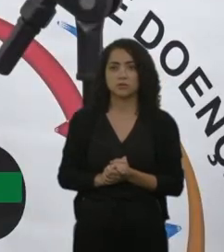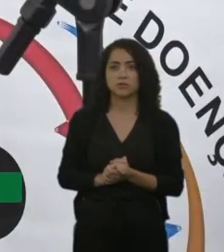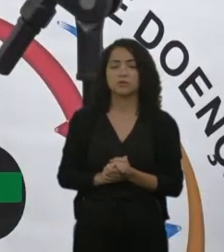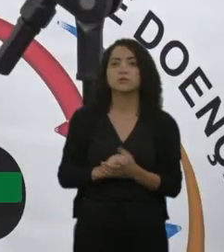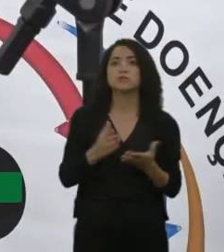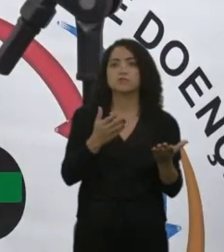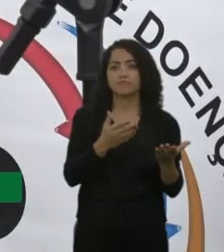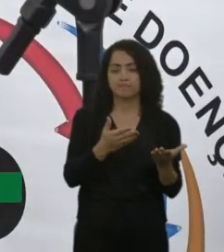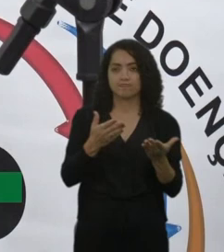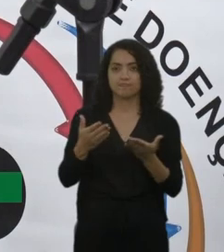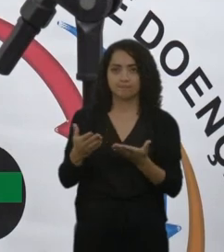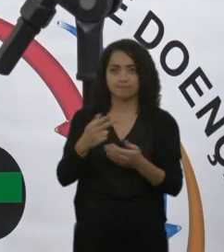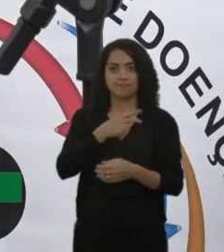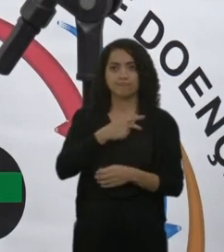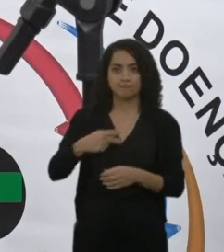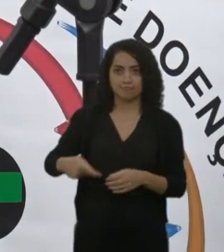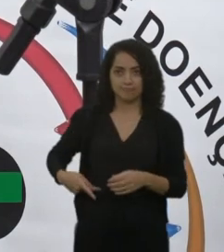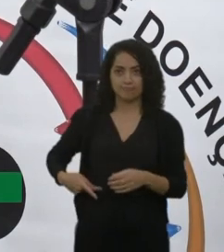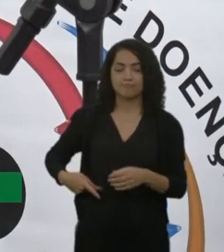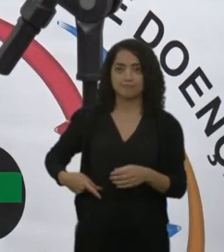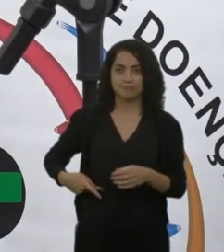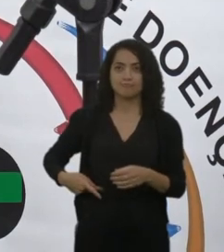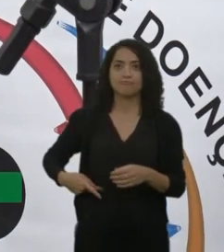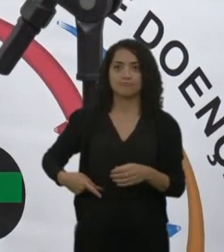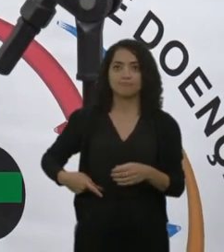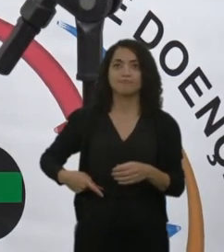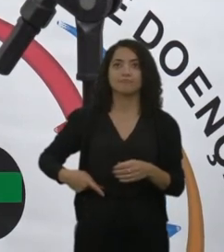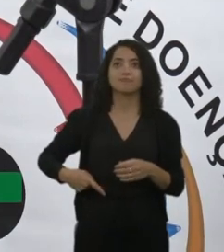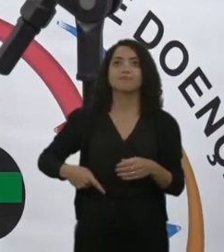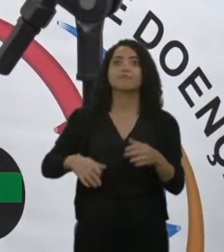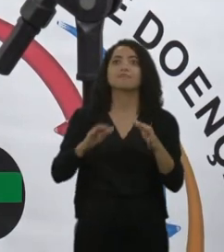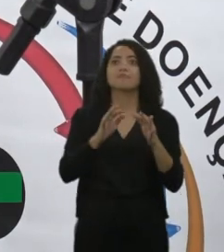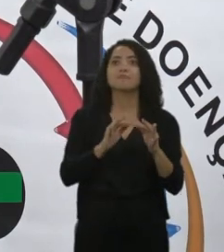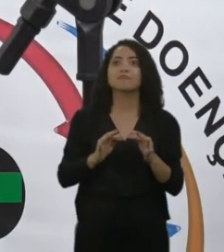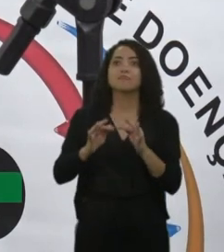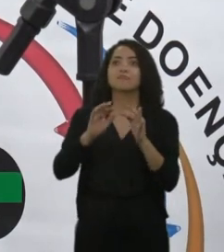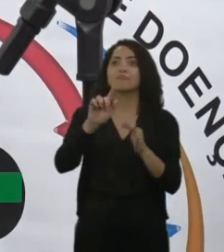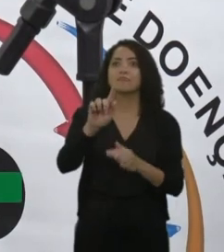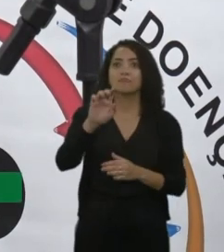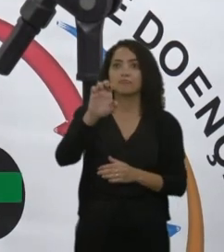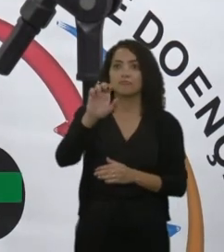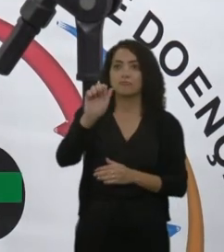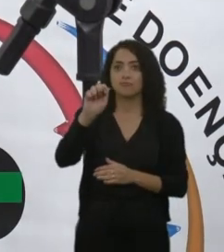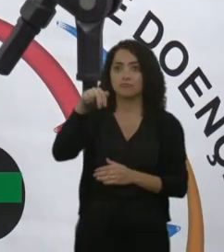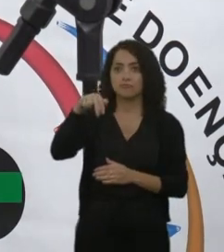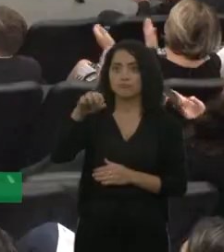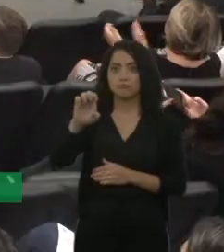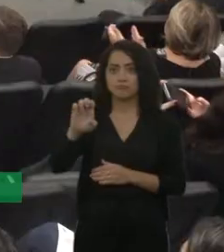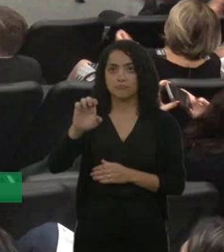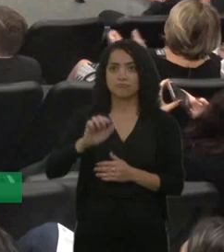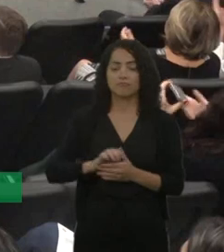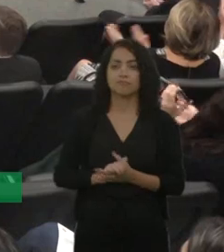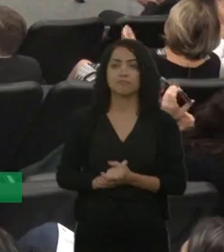Senhora presidente da Fundação Catarinense de Educação Especial, Giane Probst Leite.